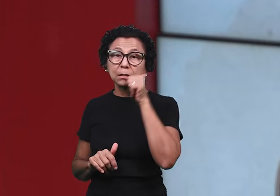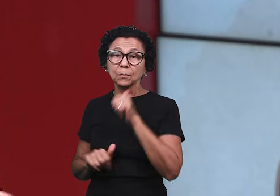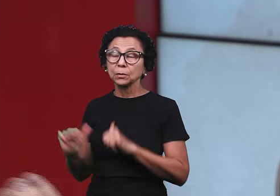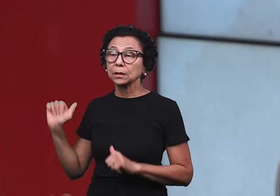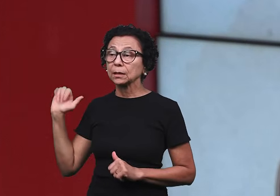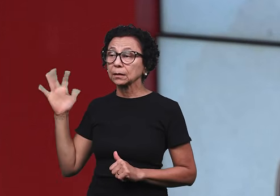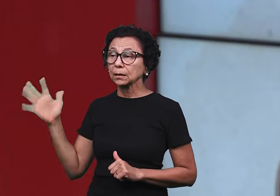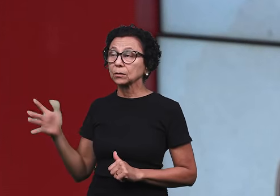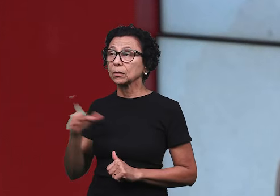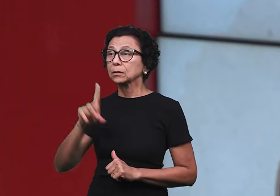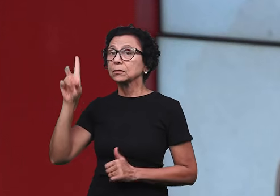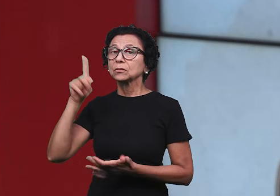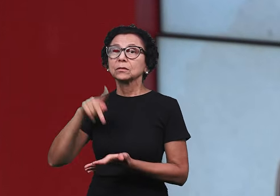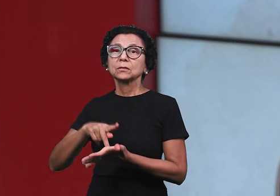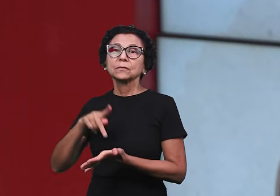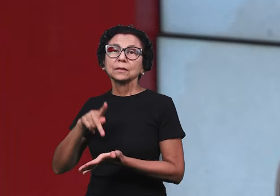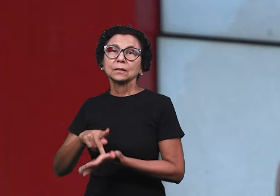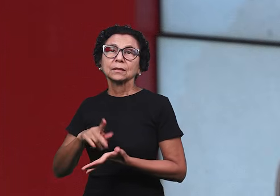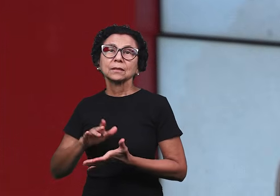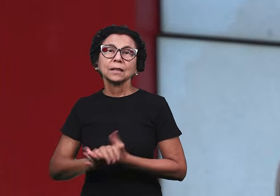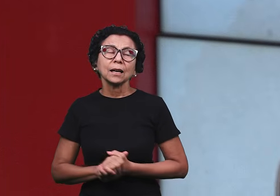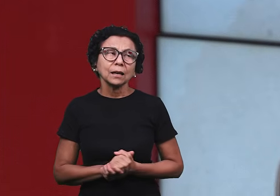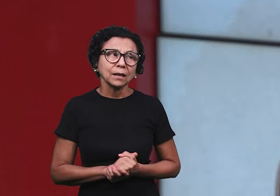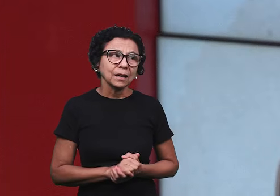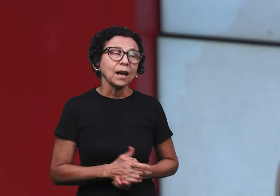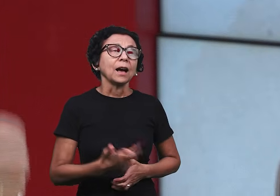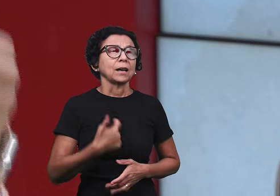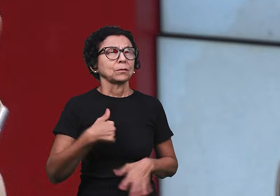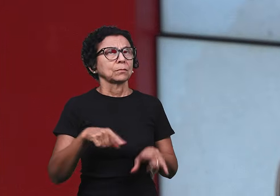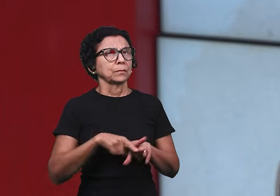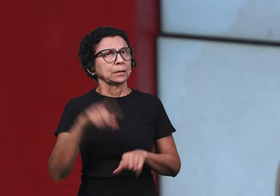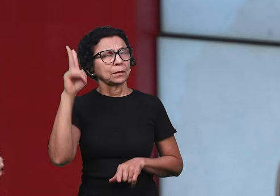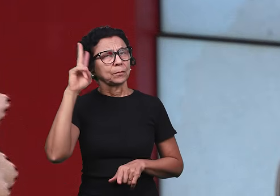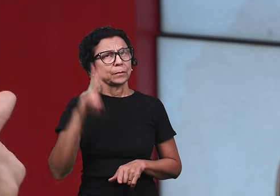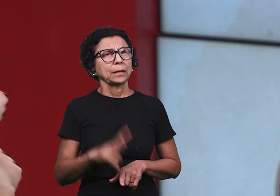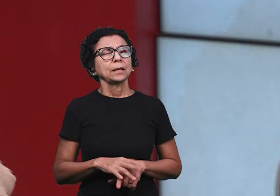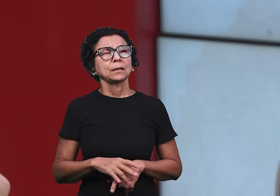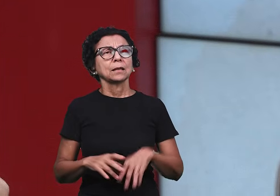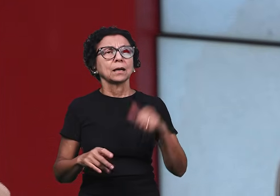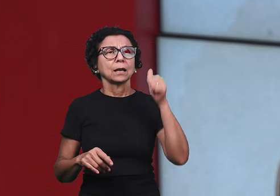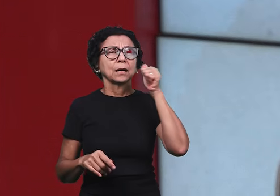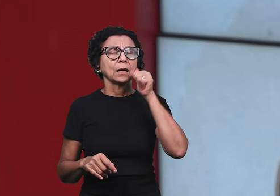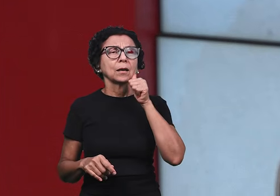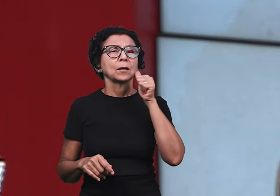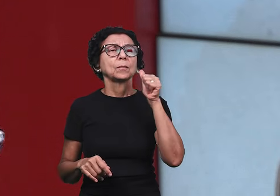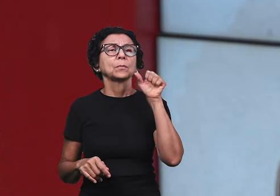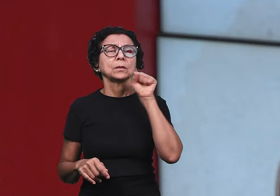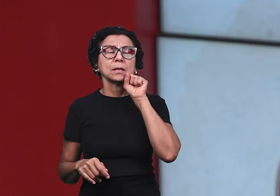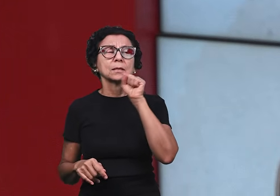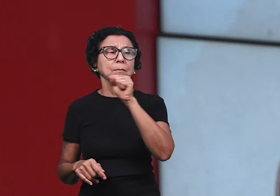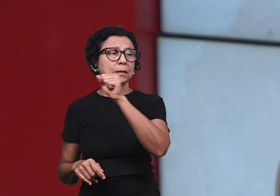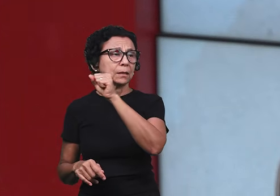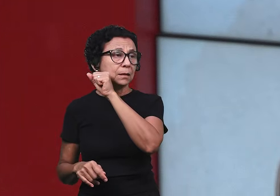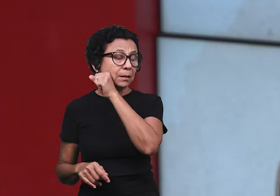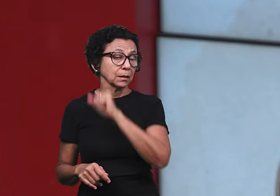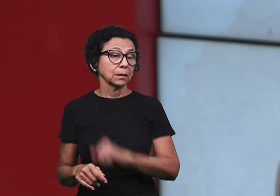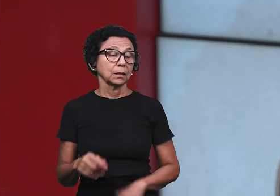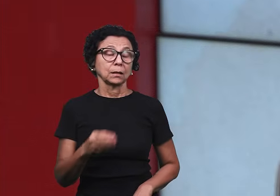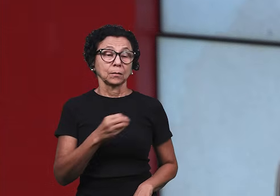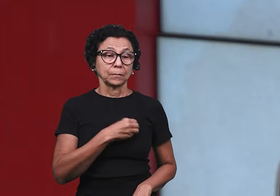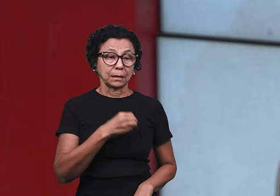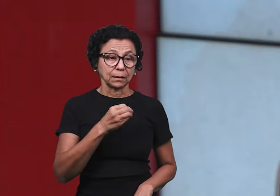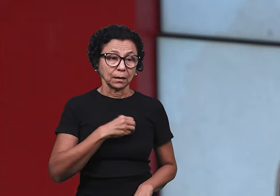em verdadeira adoração a Deus. E aí essa mulher me fez lembrar também da mulher samaritana, uma mulher cheia de falhas,